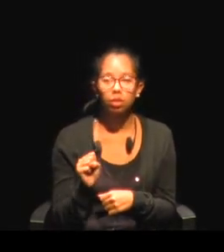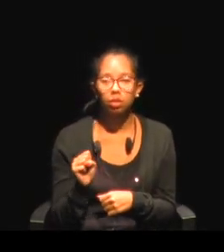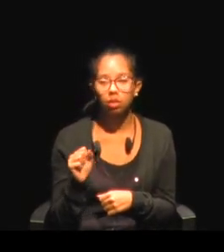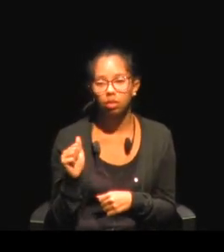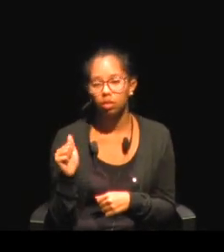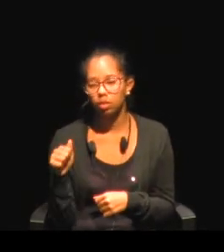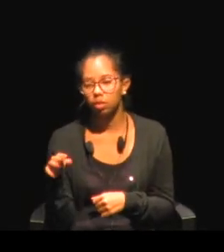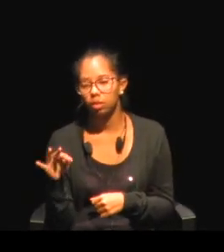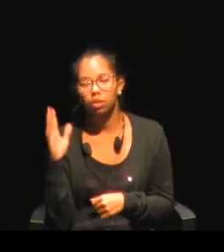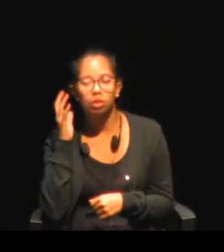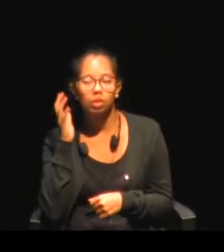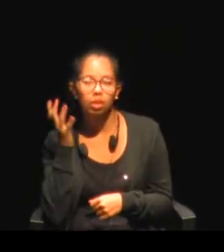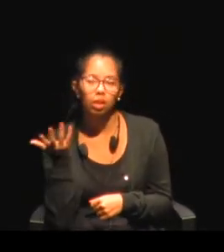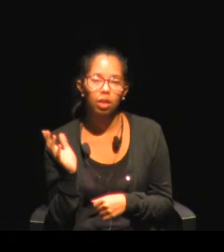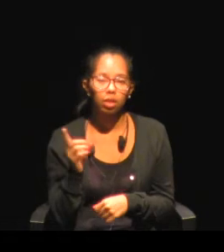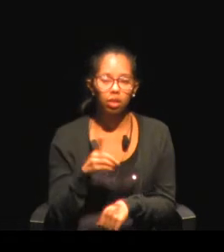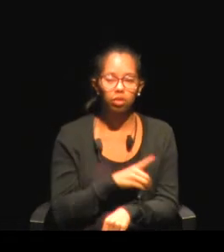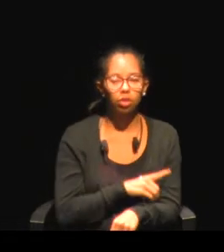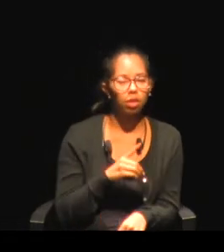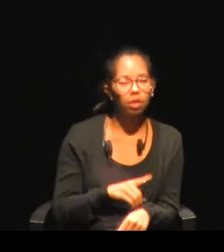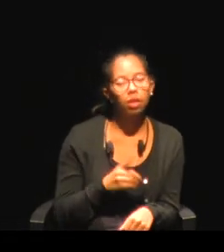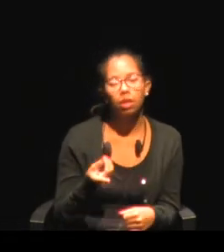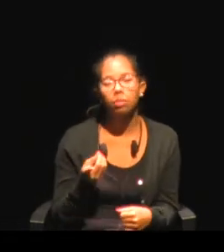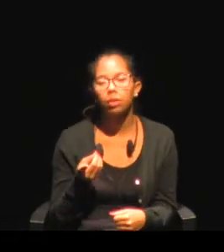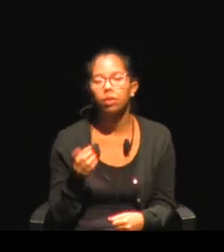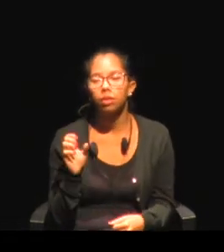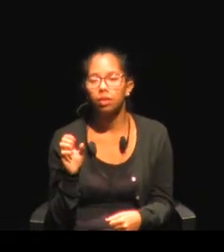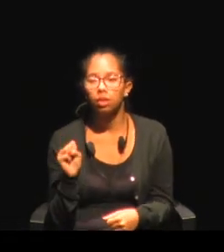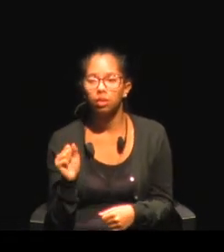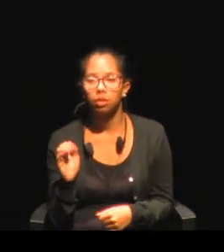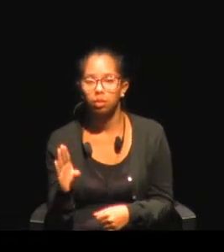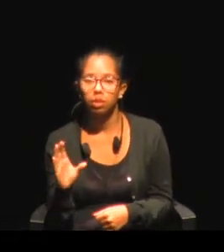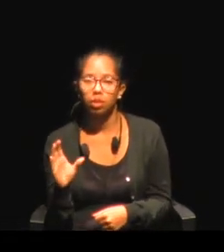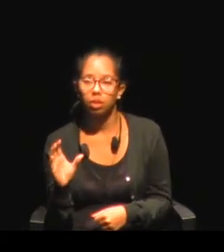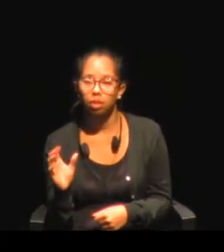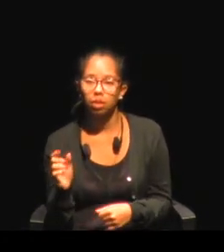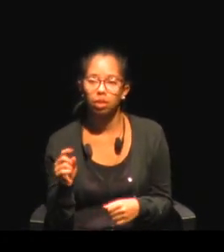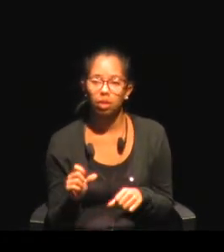do Campo, Santo André, Diadema, e que joga todo esse trânsito,